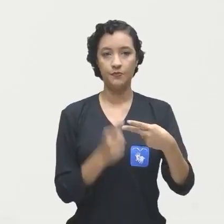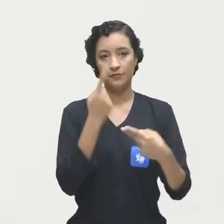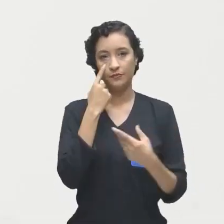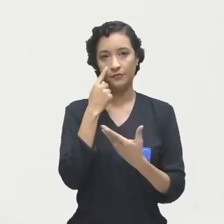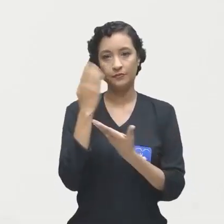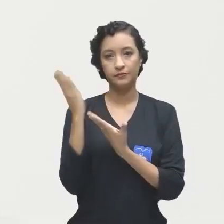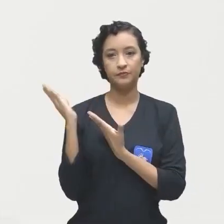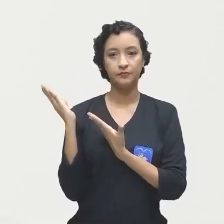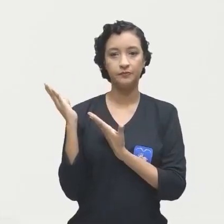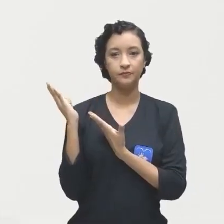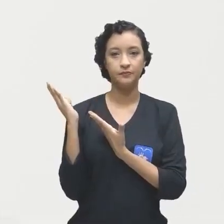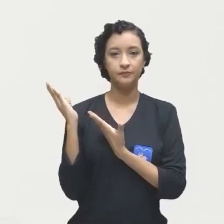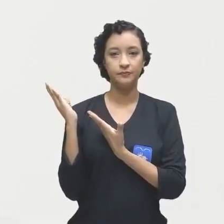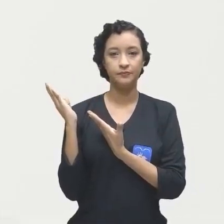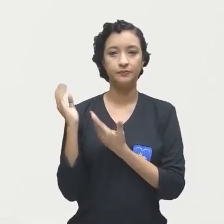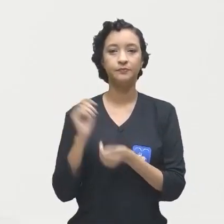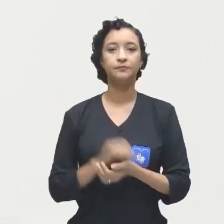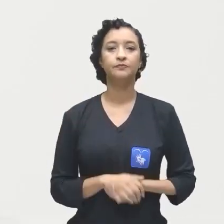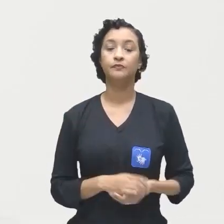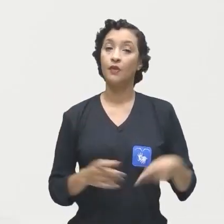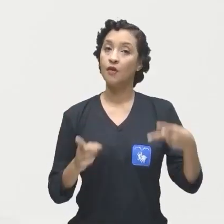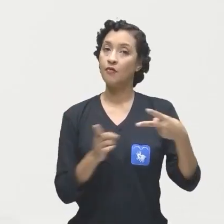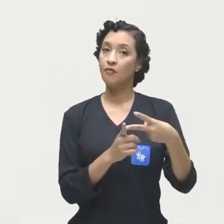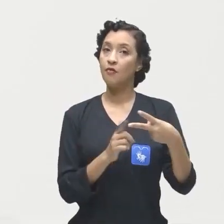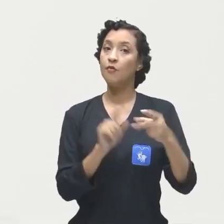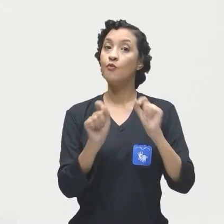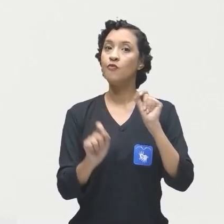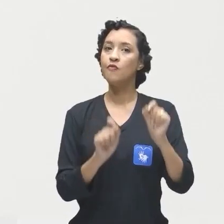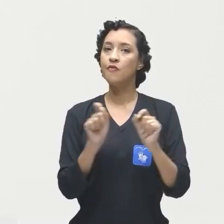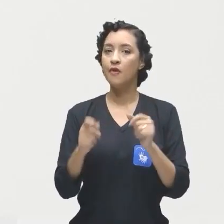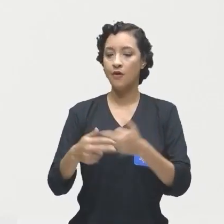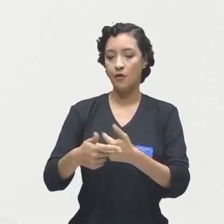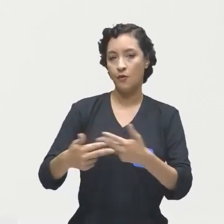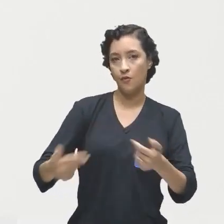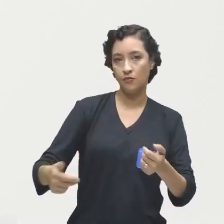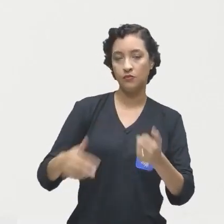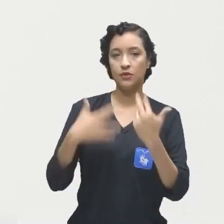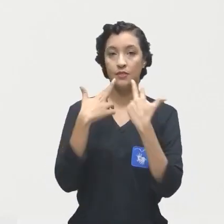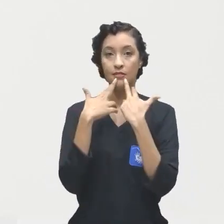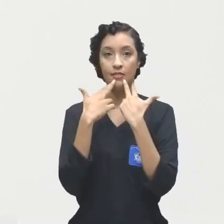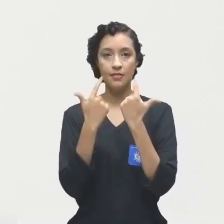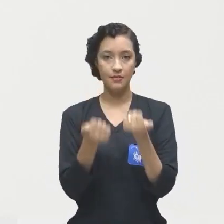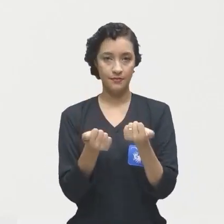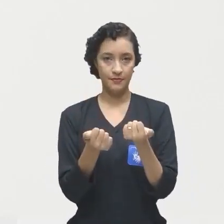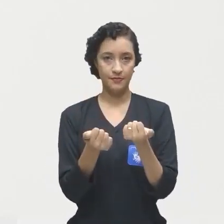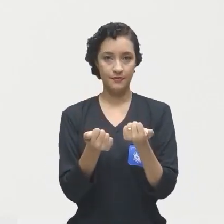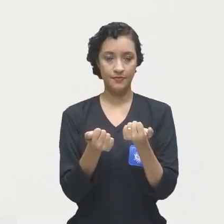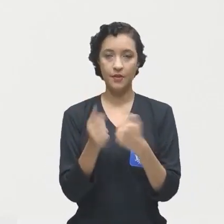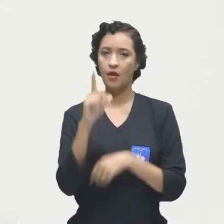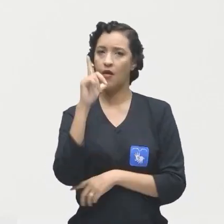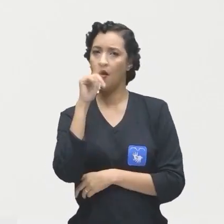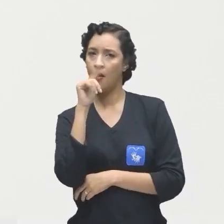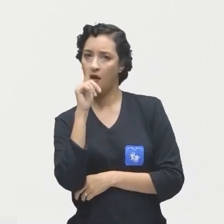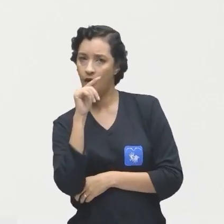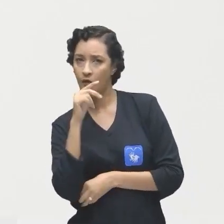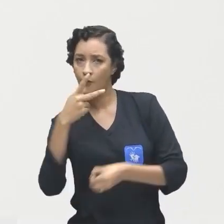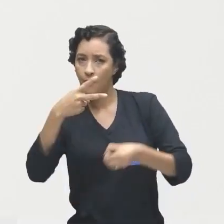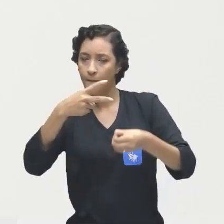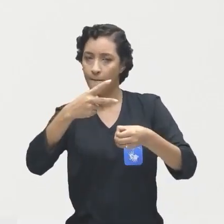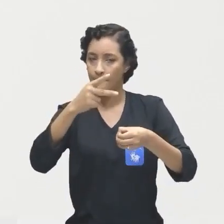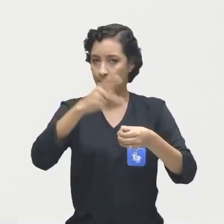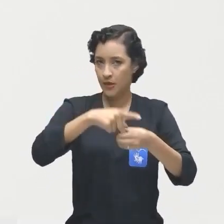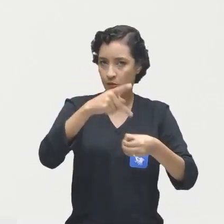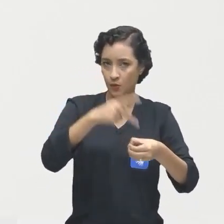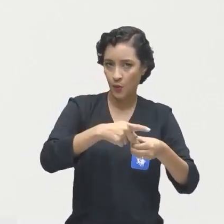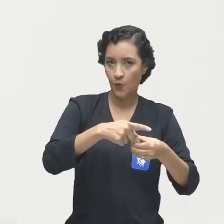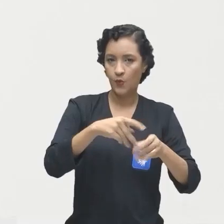É o recurso natural. Muito bem, natureza. Água, petróleo e terra.